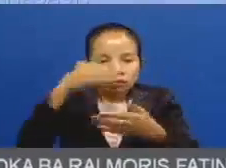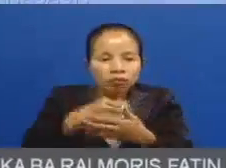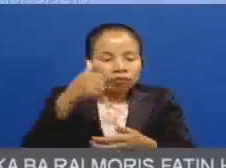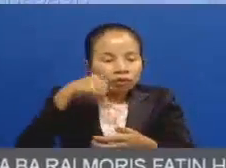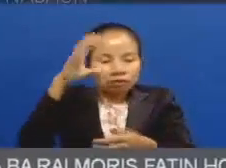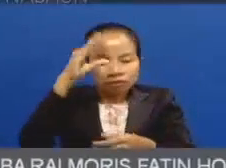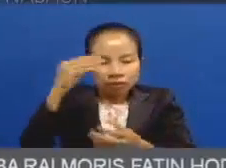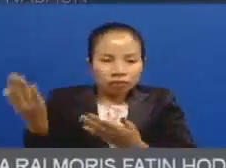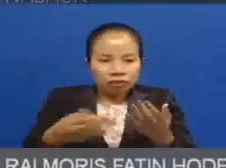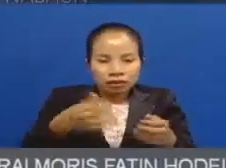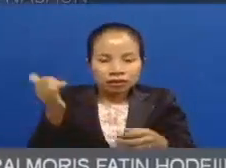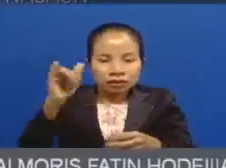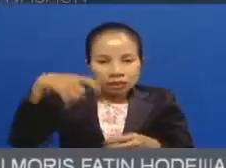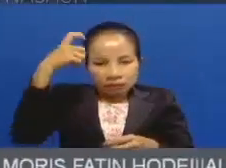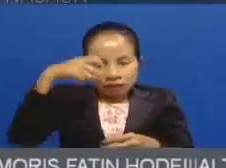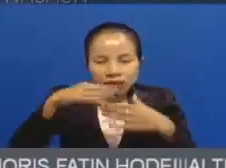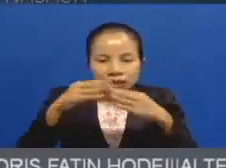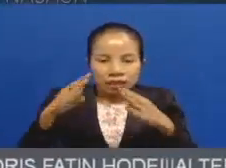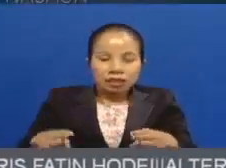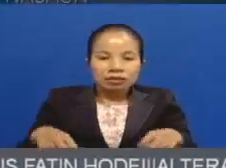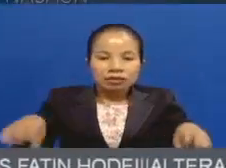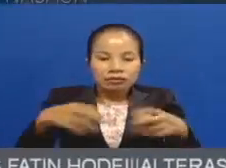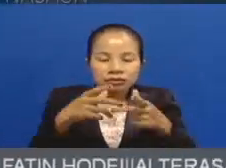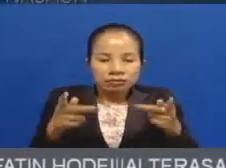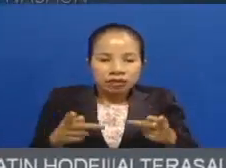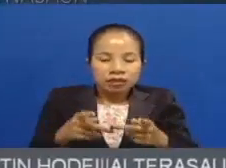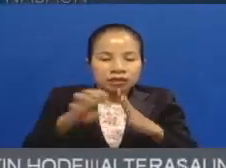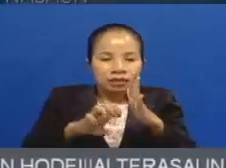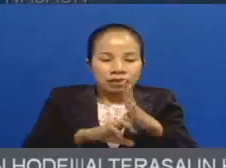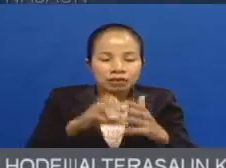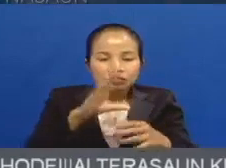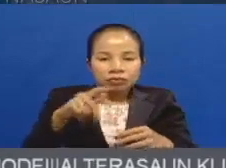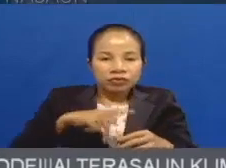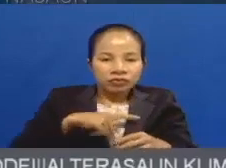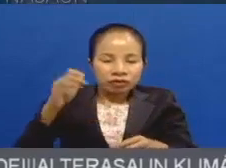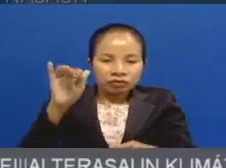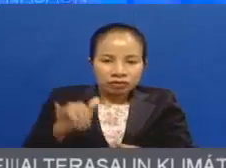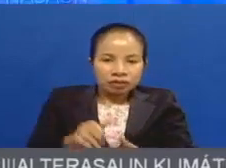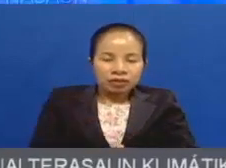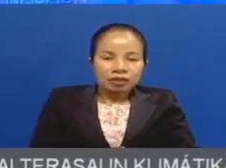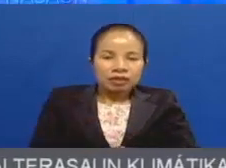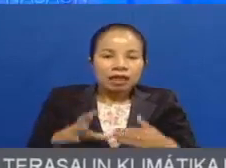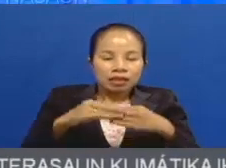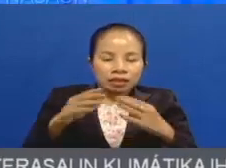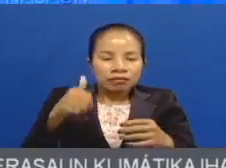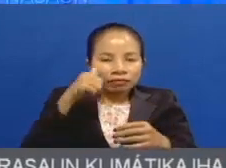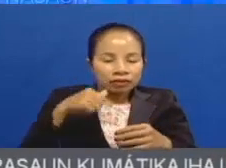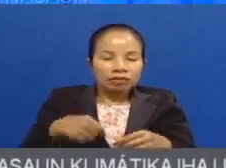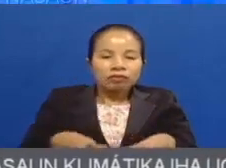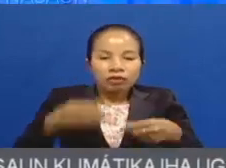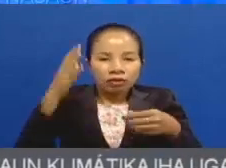eleva sirene conhecimento, hodi lidera iha instituição estado no privado sira. Líder feto ne encoraja mos feto